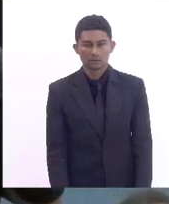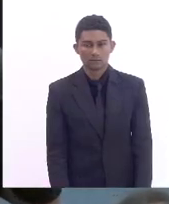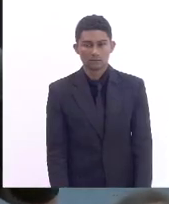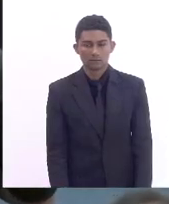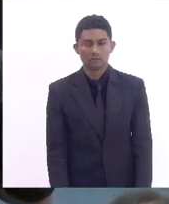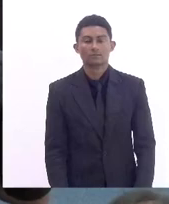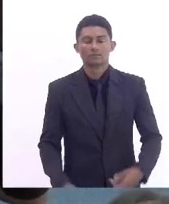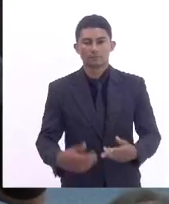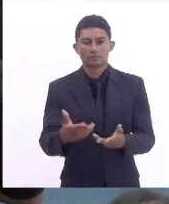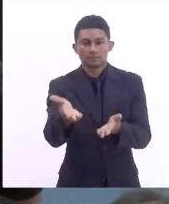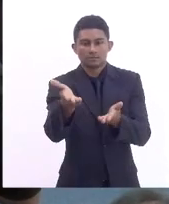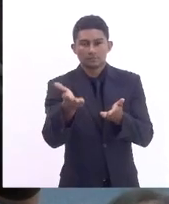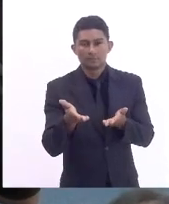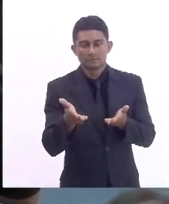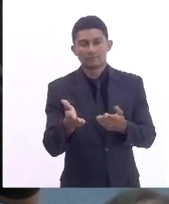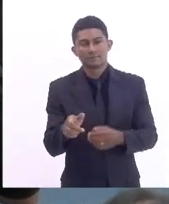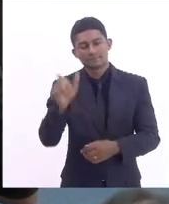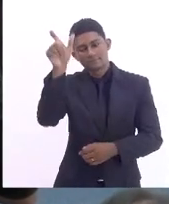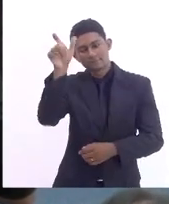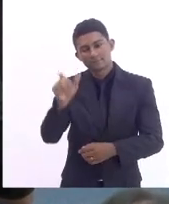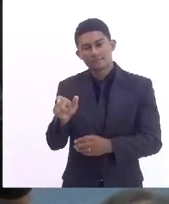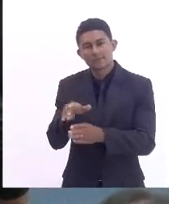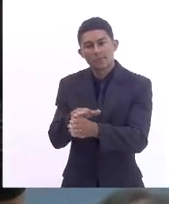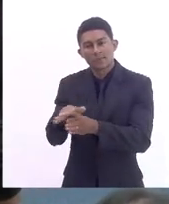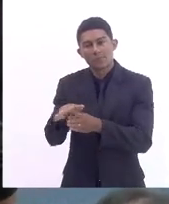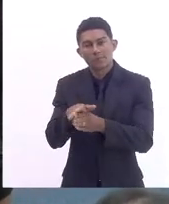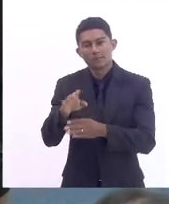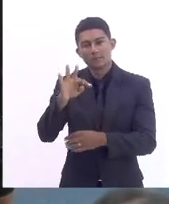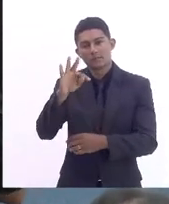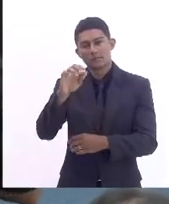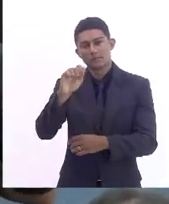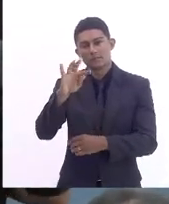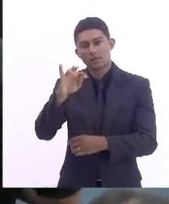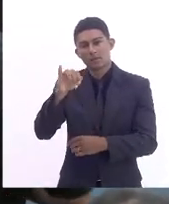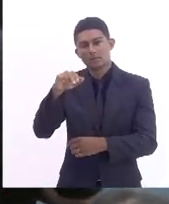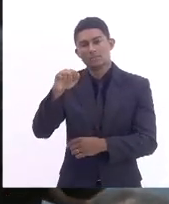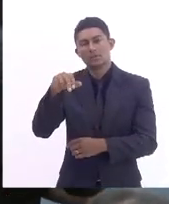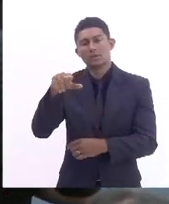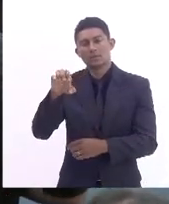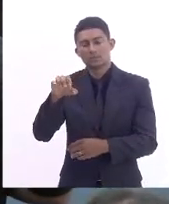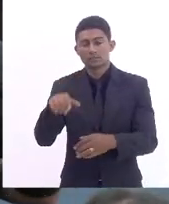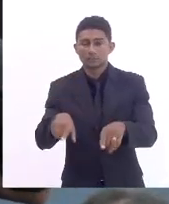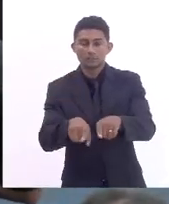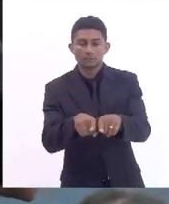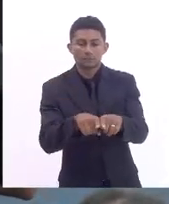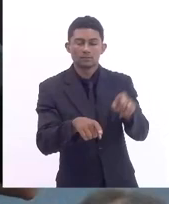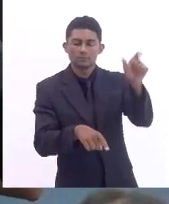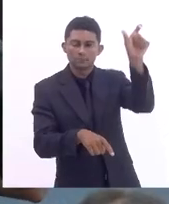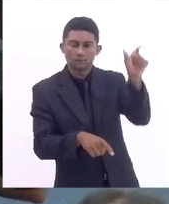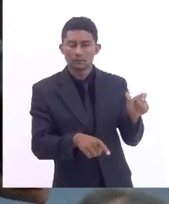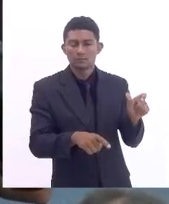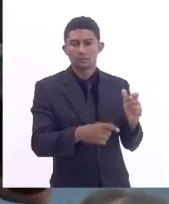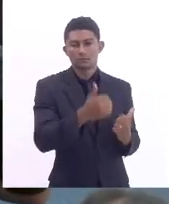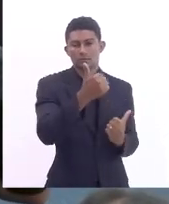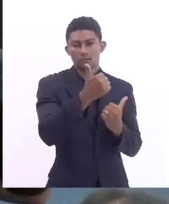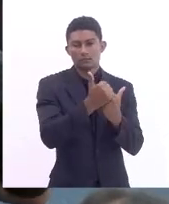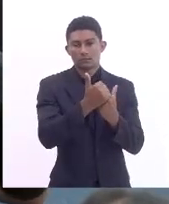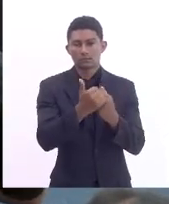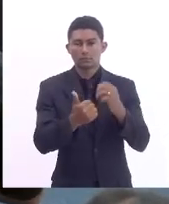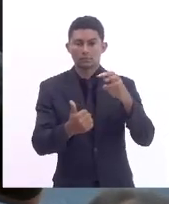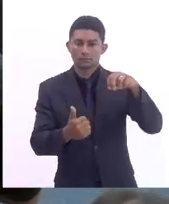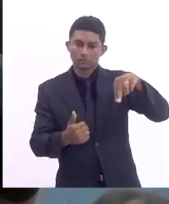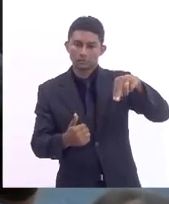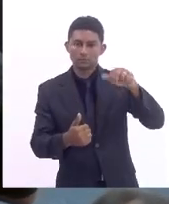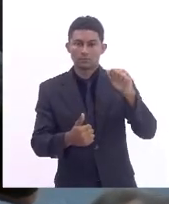e convidamos a conselheira titular Tatiane dos Santos b c Cardoso e o conselheiro suplente Natanael